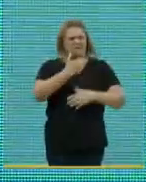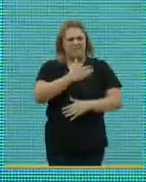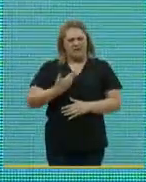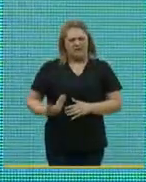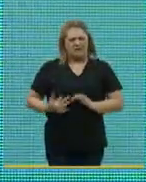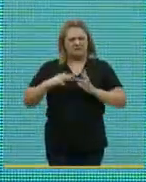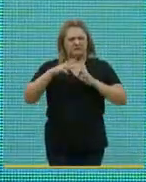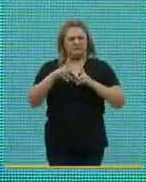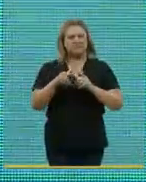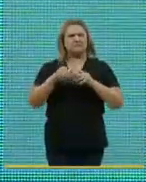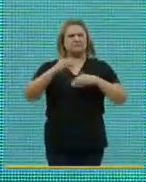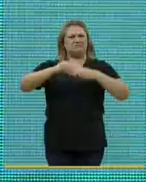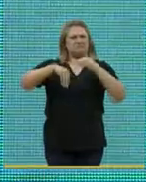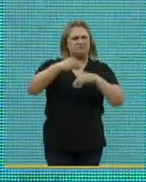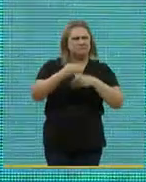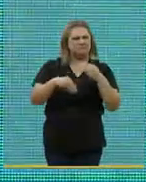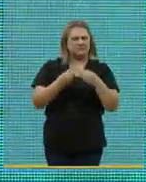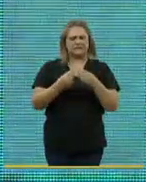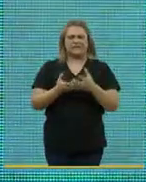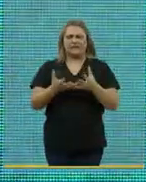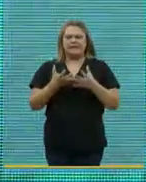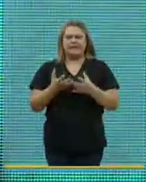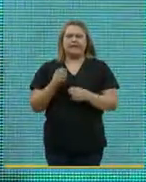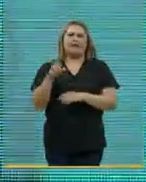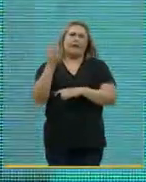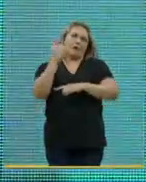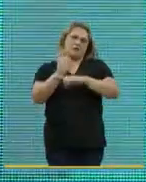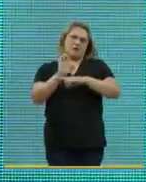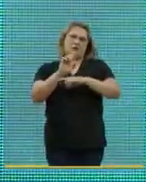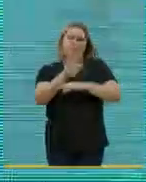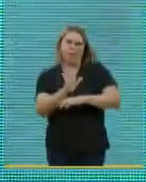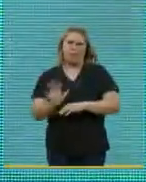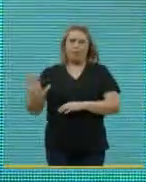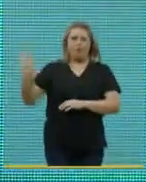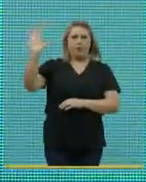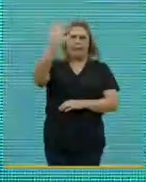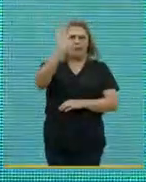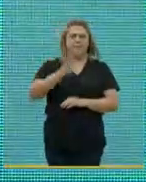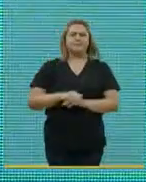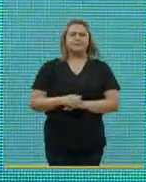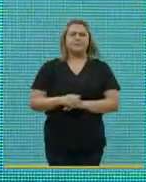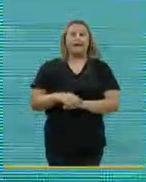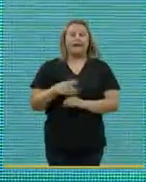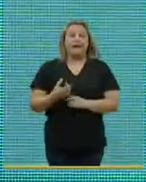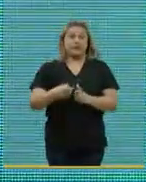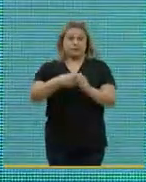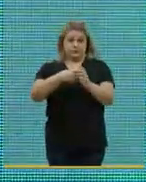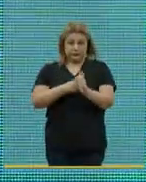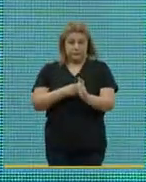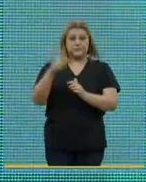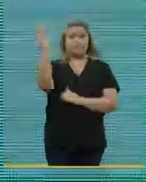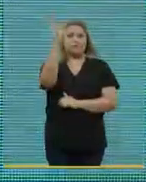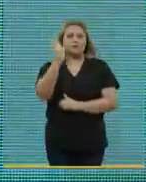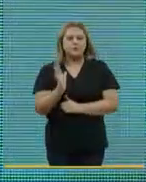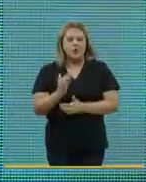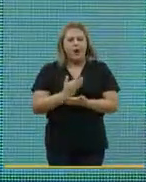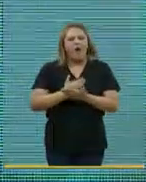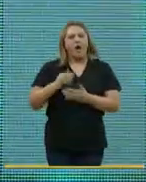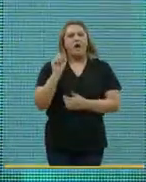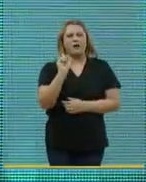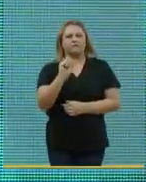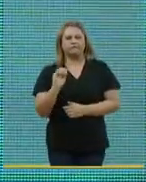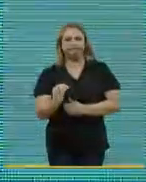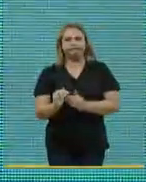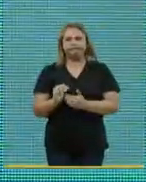aumentar o tamanho do estado então a dívida pública começou a aumentar muito isso levou a um aumento do custo da dívida